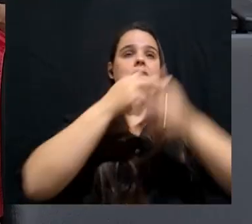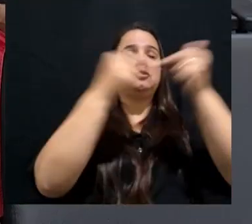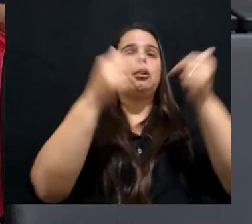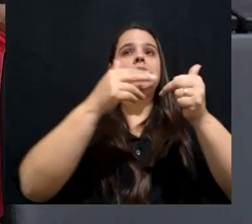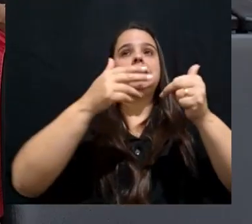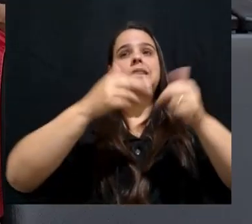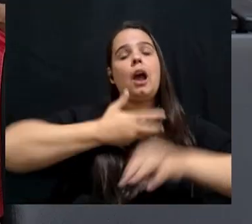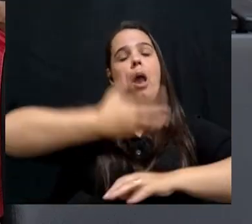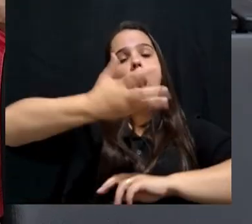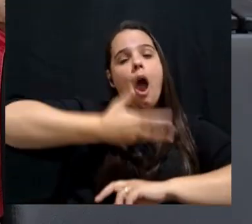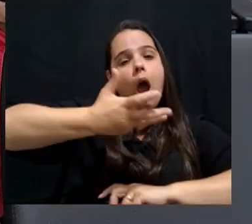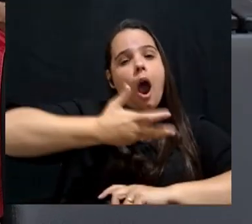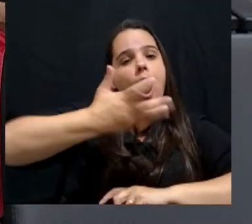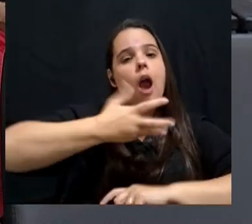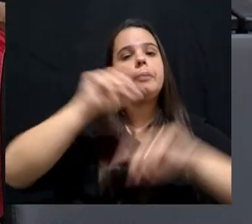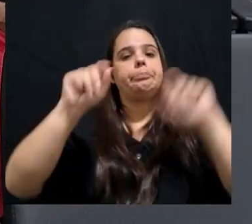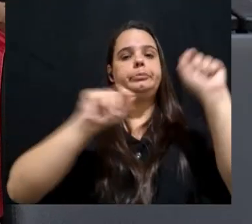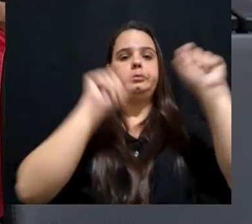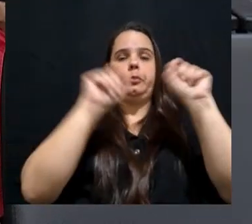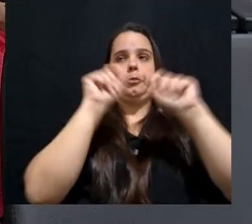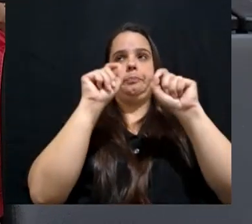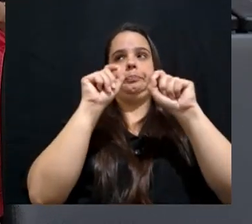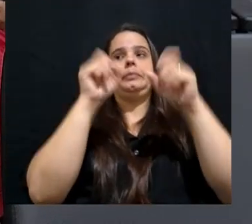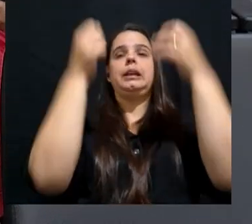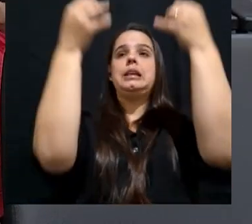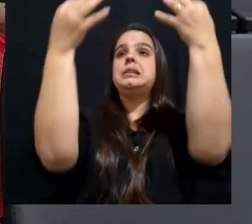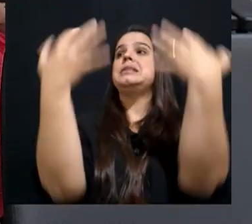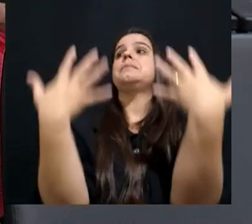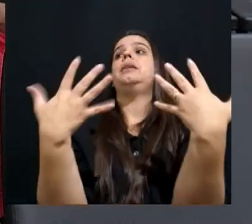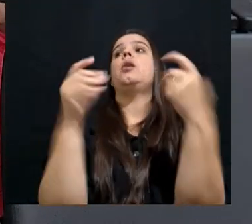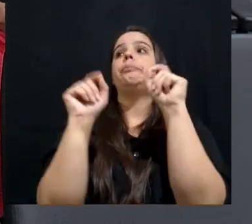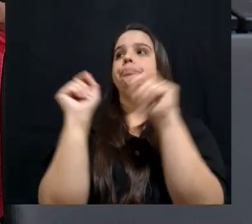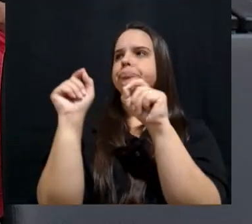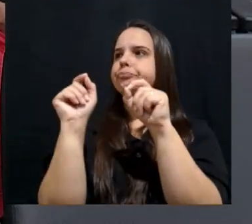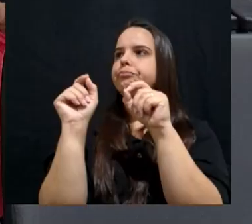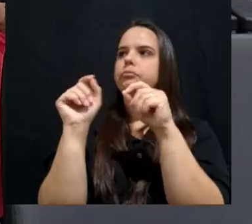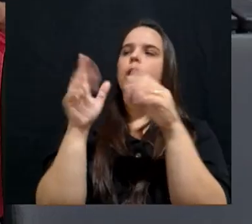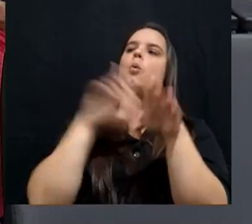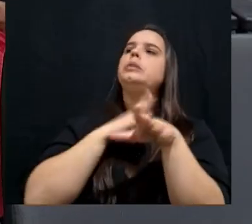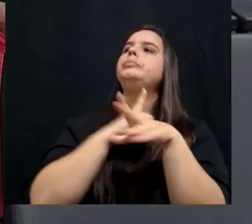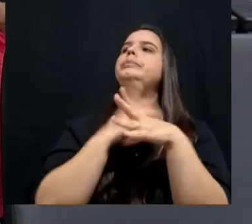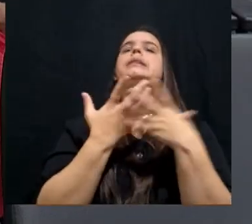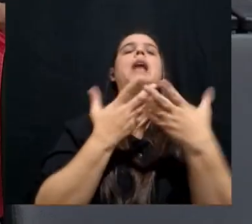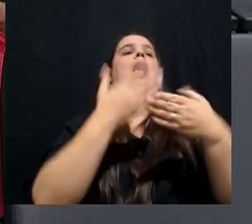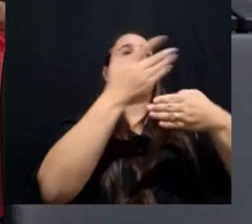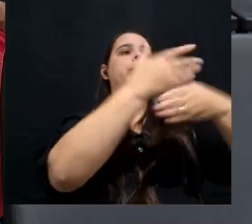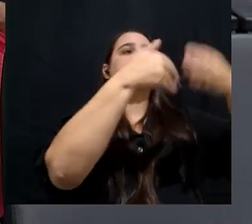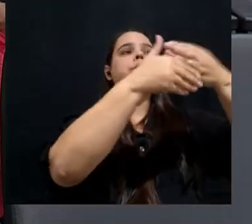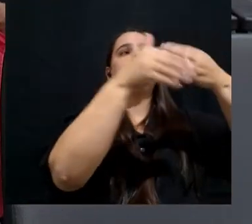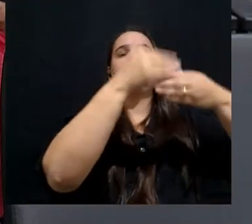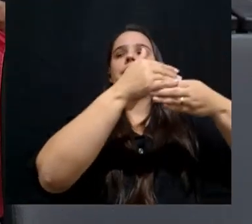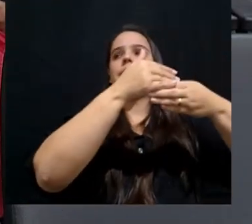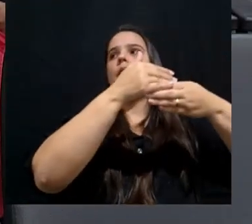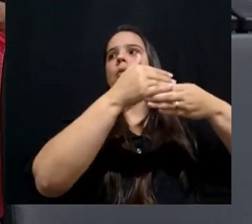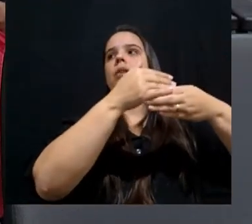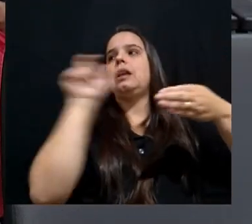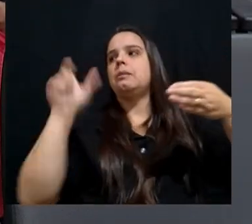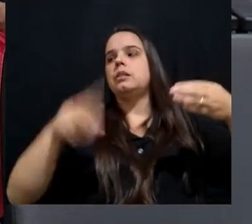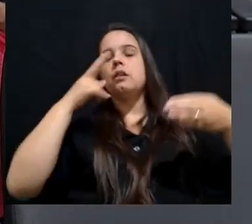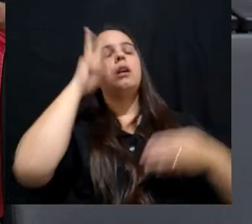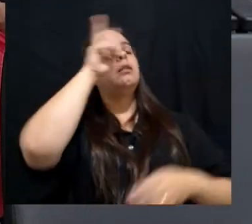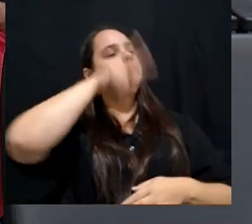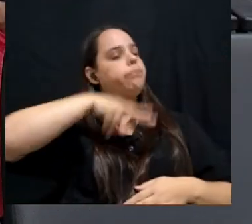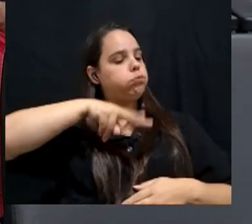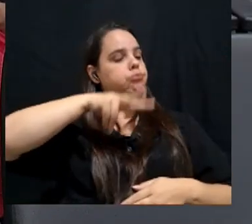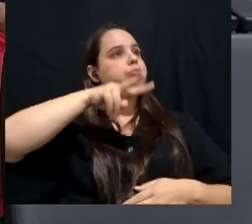um agravante, porque quando é uma obra visível, a própria população consegue ir passando todo dia e vendo o andamento, né? Tá? Essa